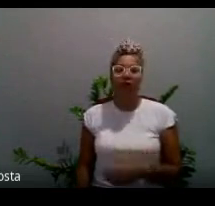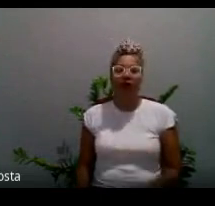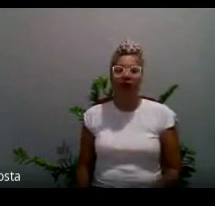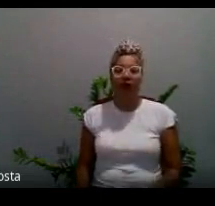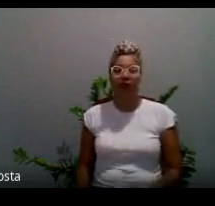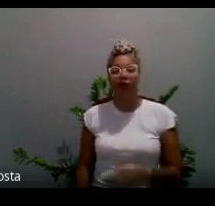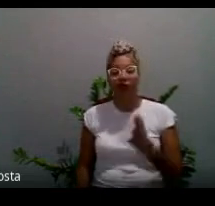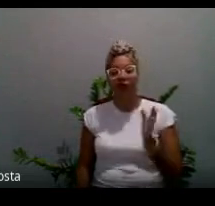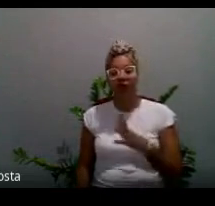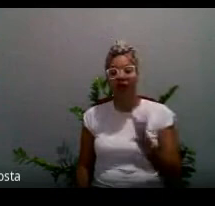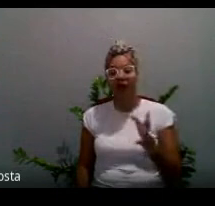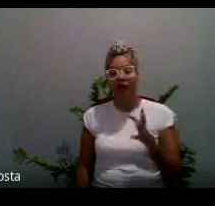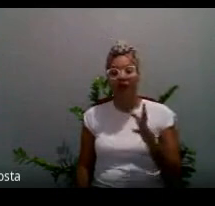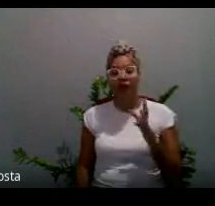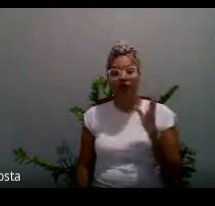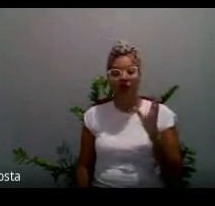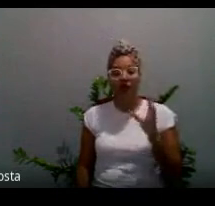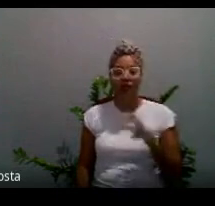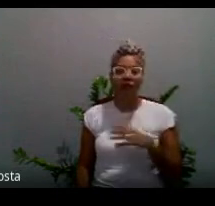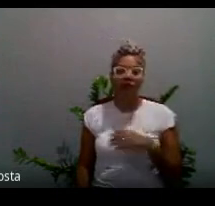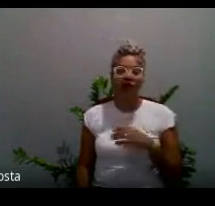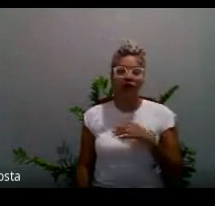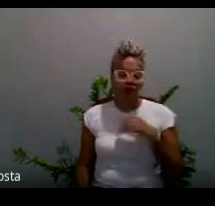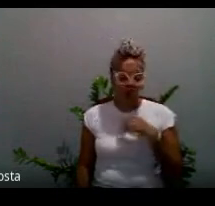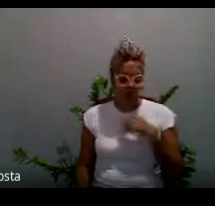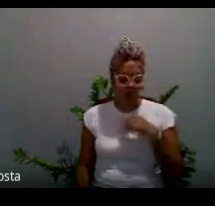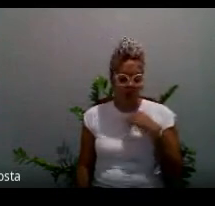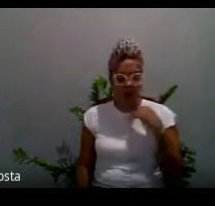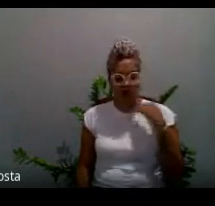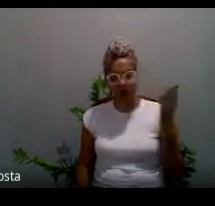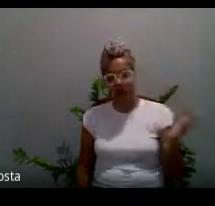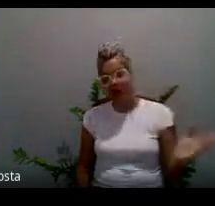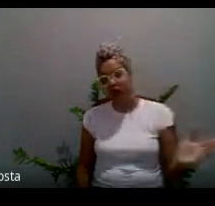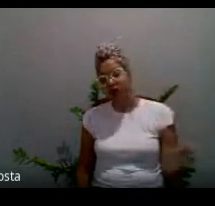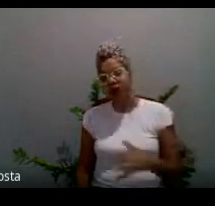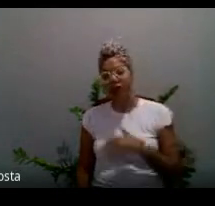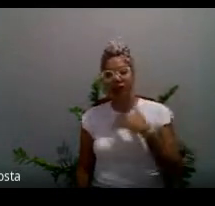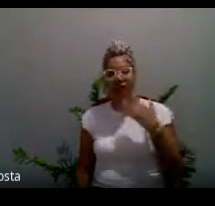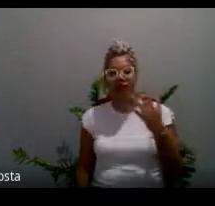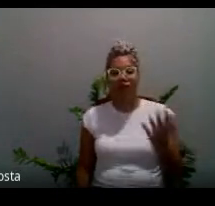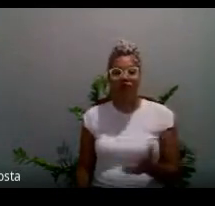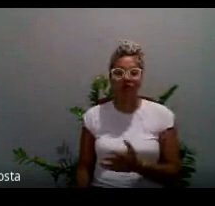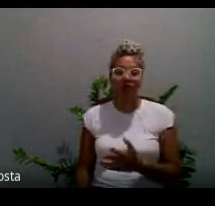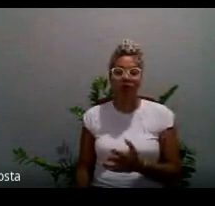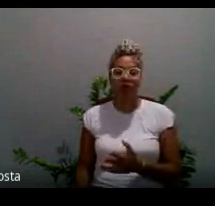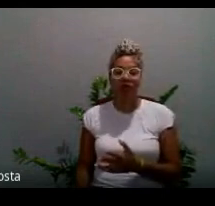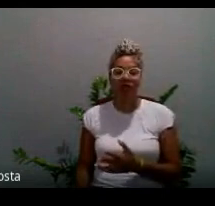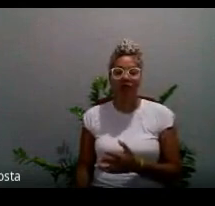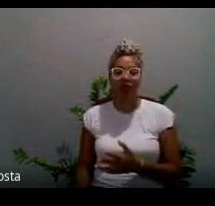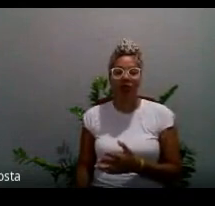também o TBT, né, que é o dia específico para falar sobre os lugares onde os alunos foram, os eventos que aconteceram, como a gente tem exemplo